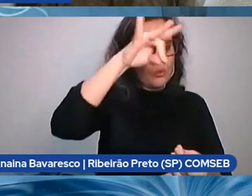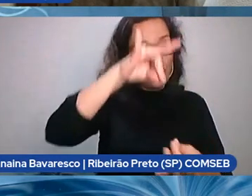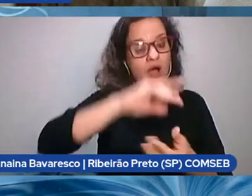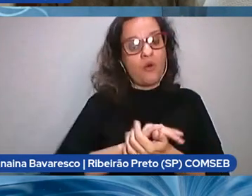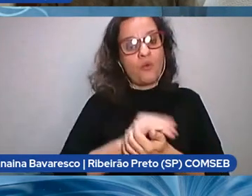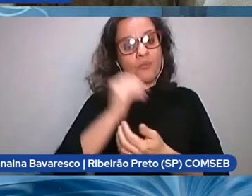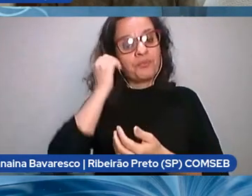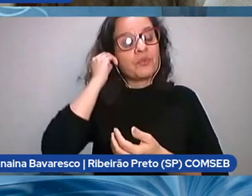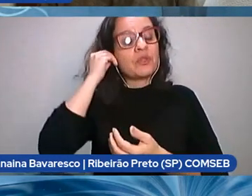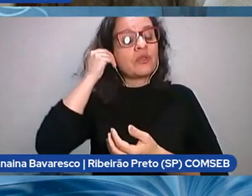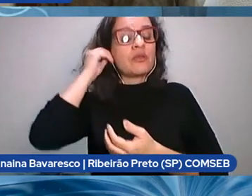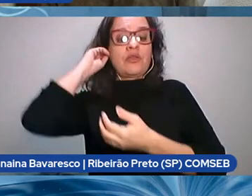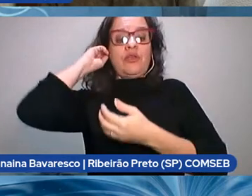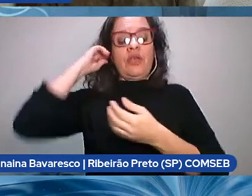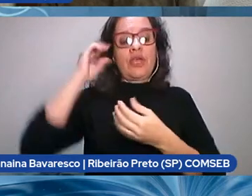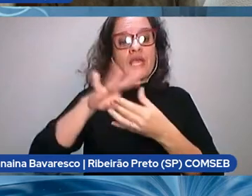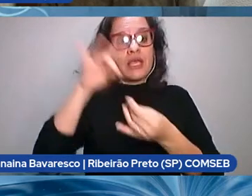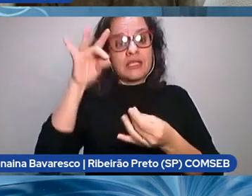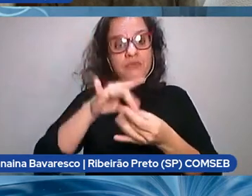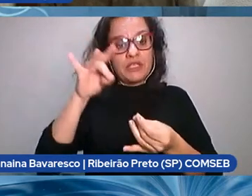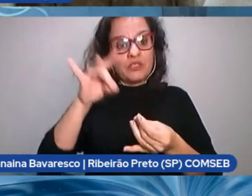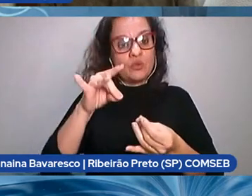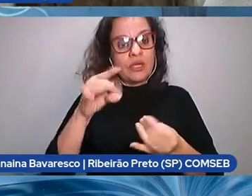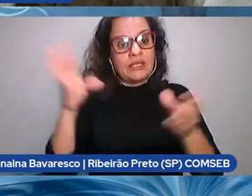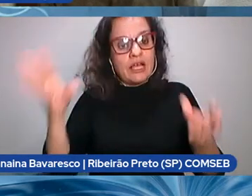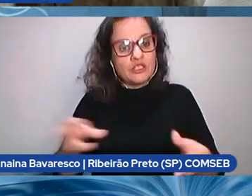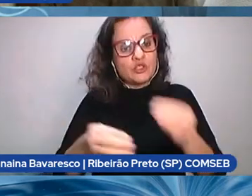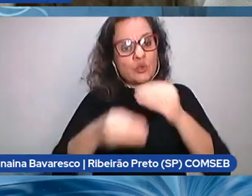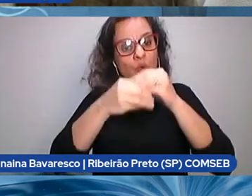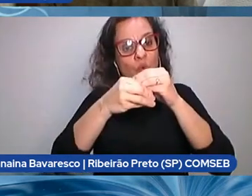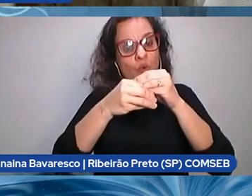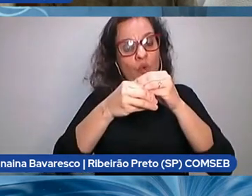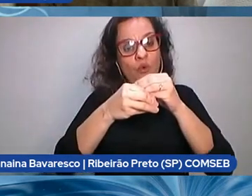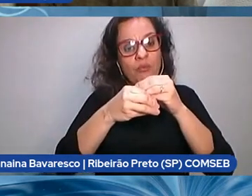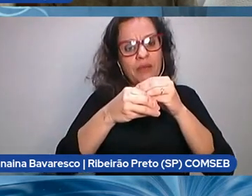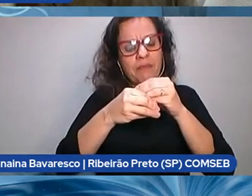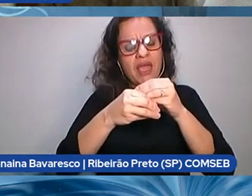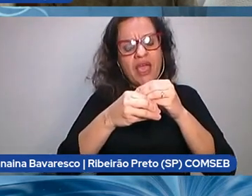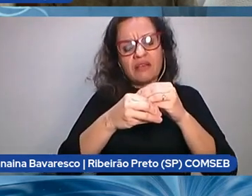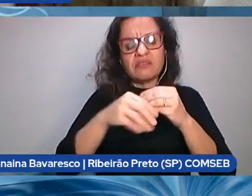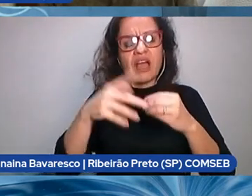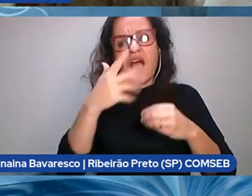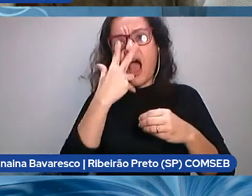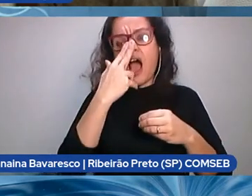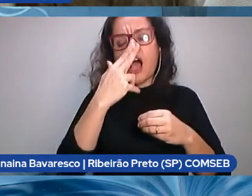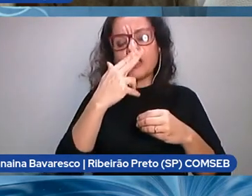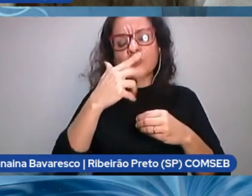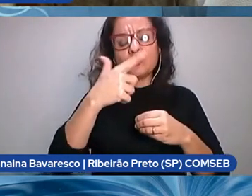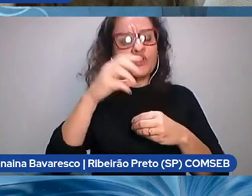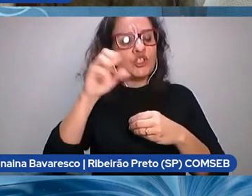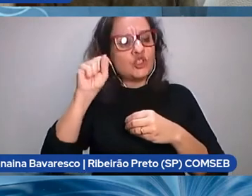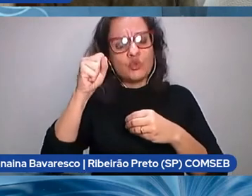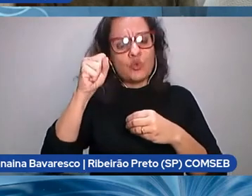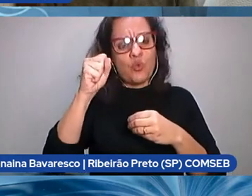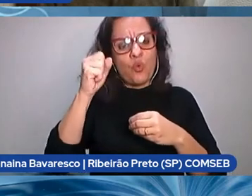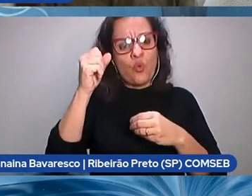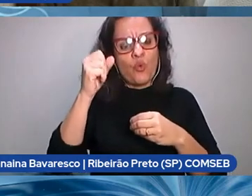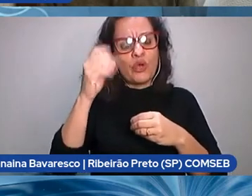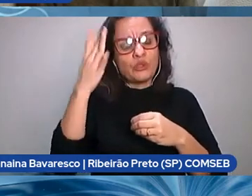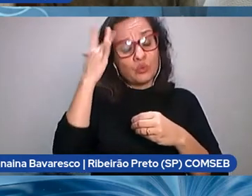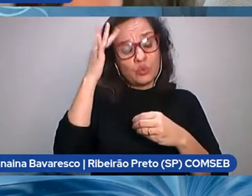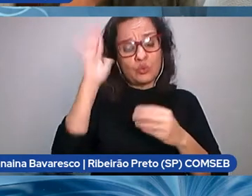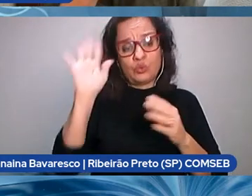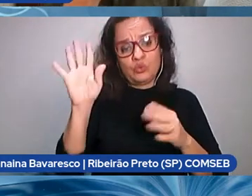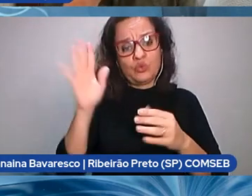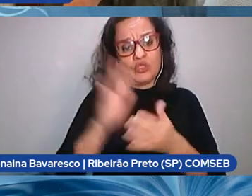a espiritualidade, complemento lá no finalzinho da ideia. Não sei qual é a questão, mas 28, 27, sei lá. Não associo muito bem isso, não.